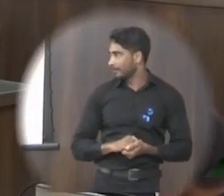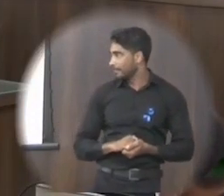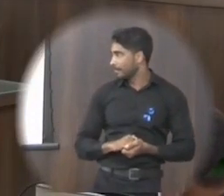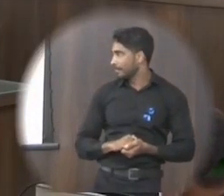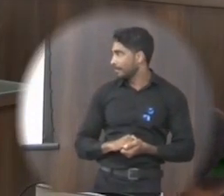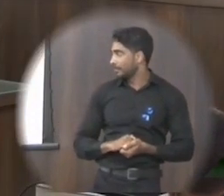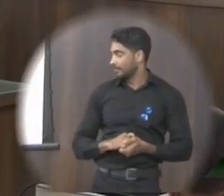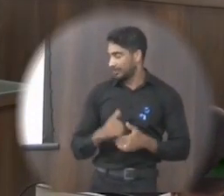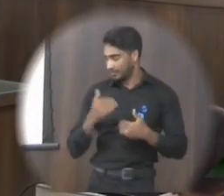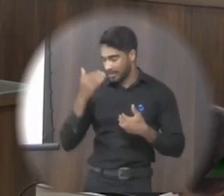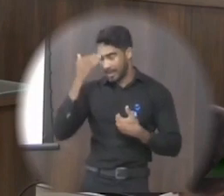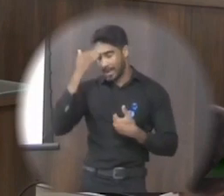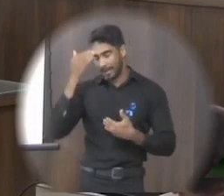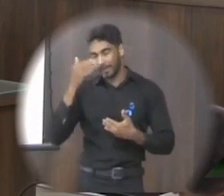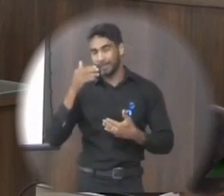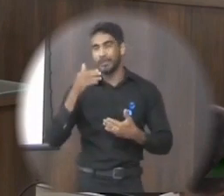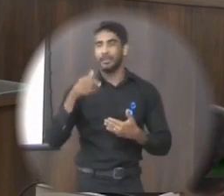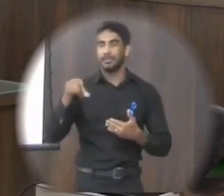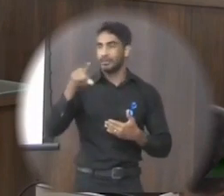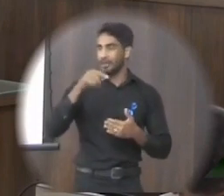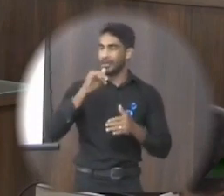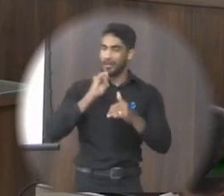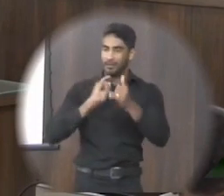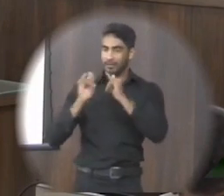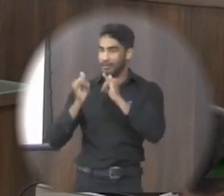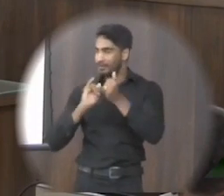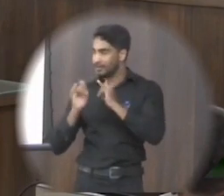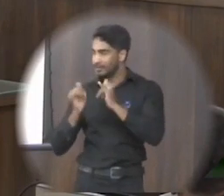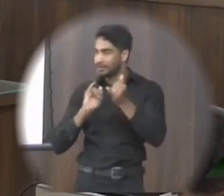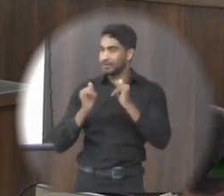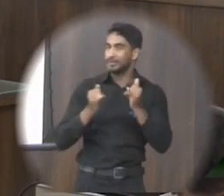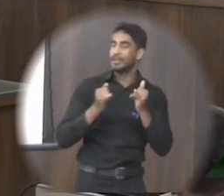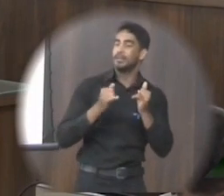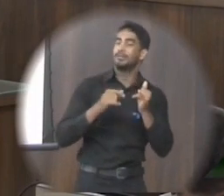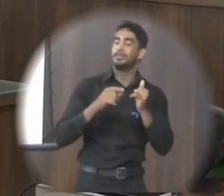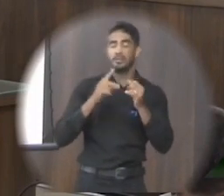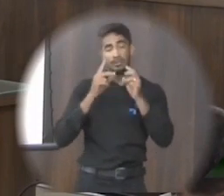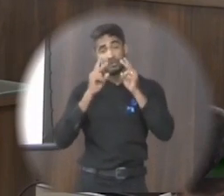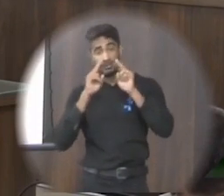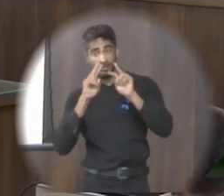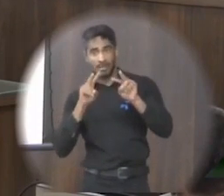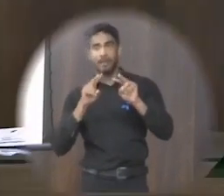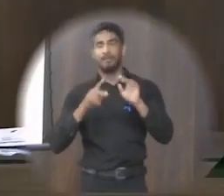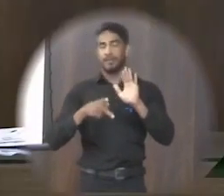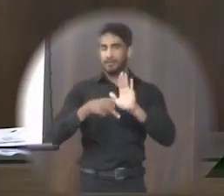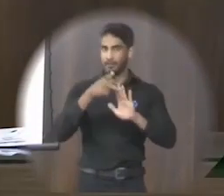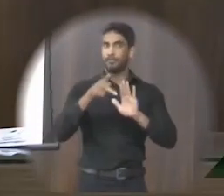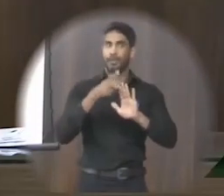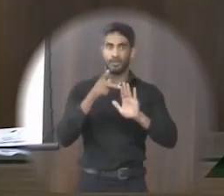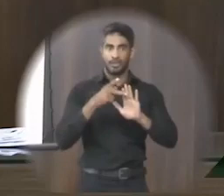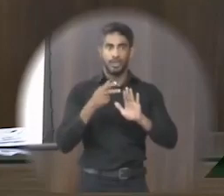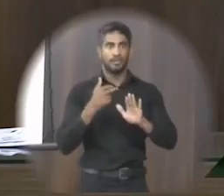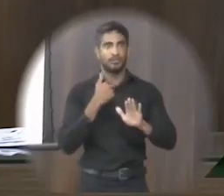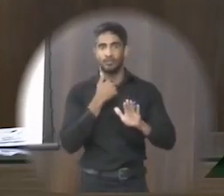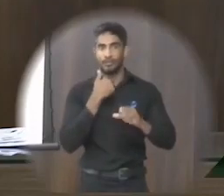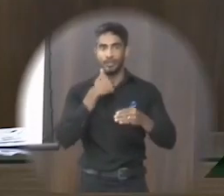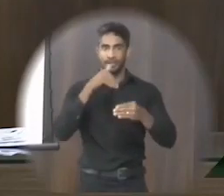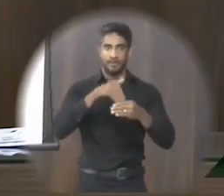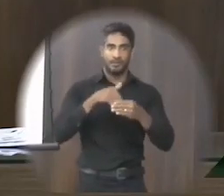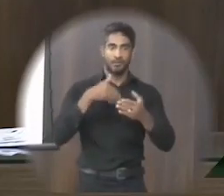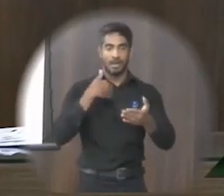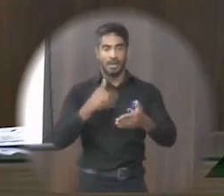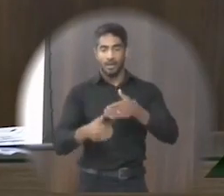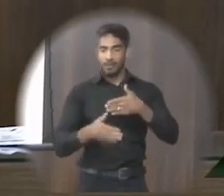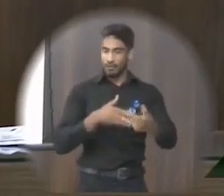Obrigado, colegas. Agradeço as comissões pelo empenho. Dá para ver que projetos como esse não podem ser votados a toque de